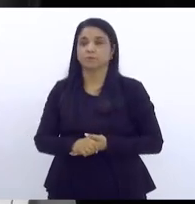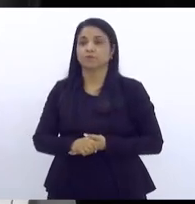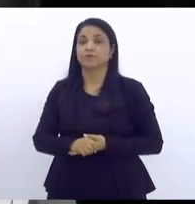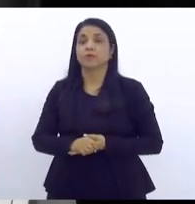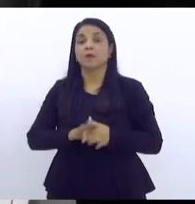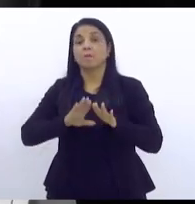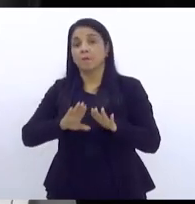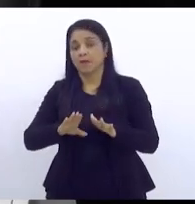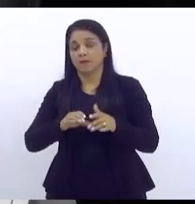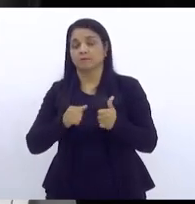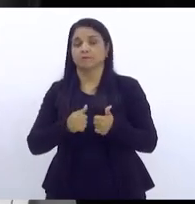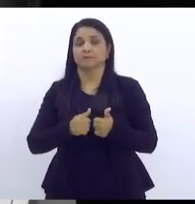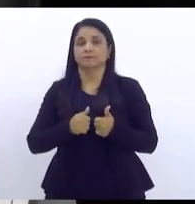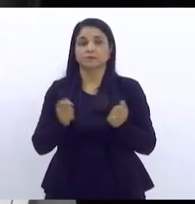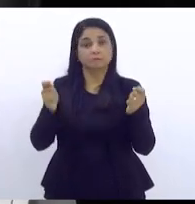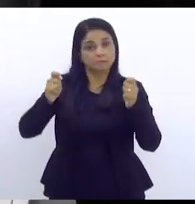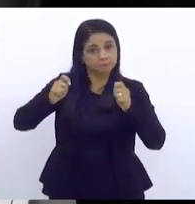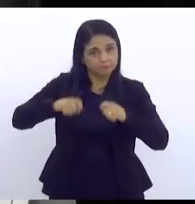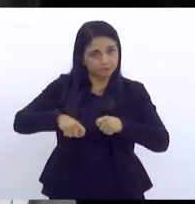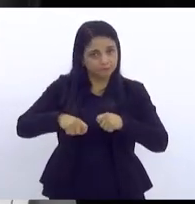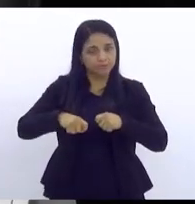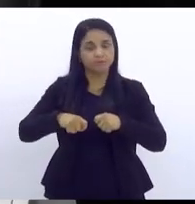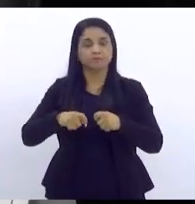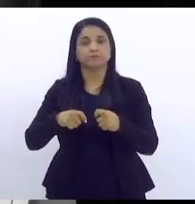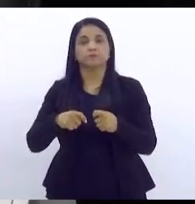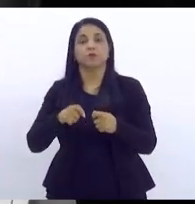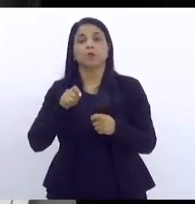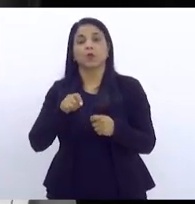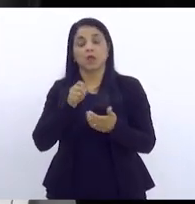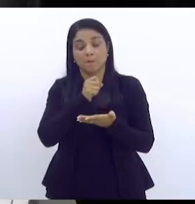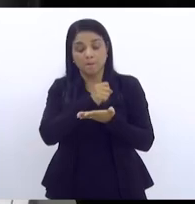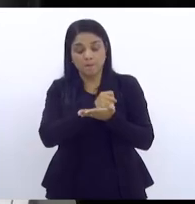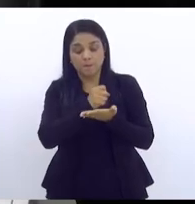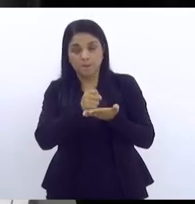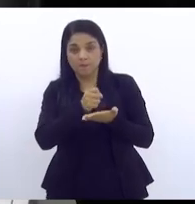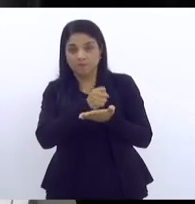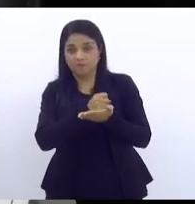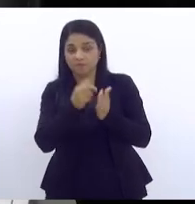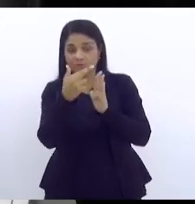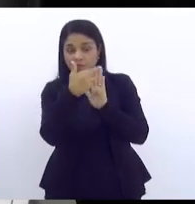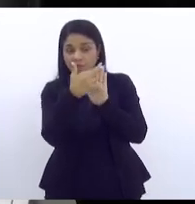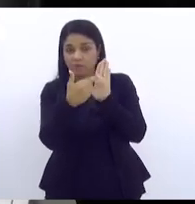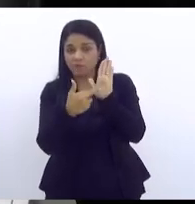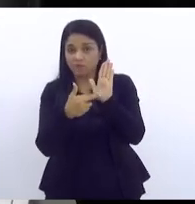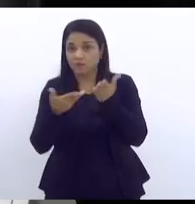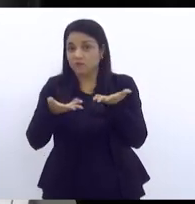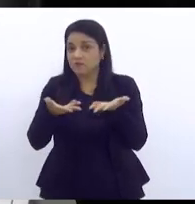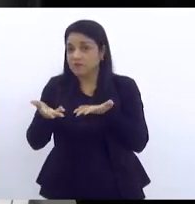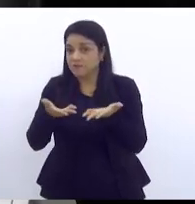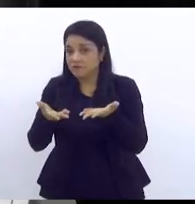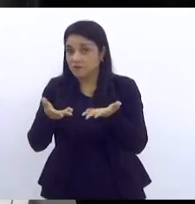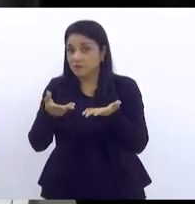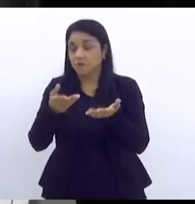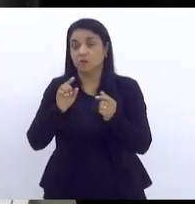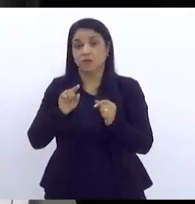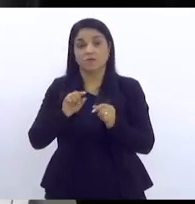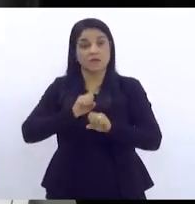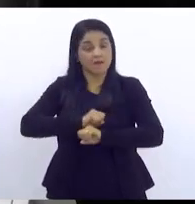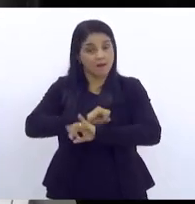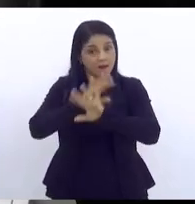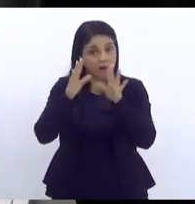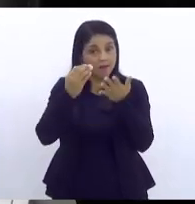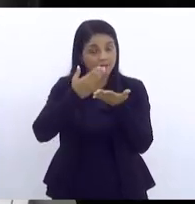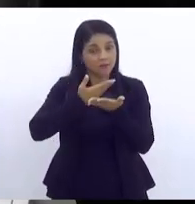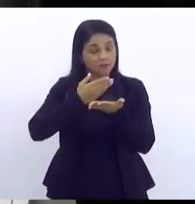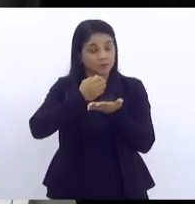seja possível a gente se baseia em cima de um contrato do regulamento de serviço é importante estacar que nem o contrato nem o regulamento de serviço foram